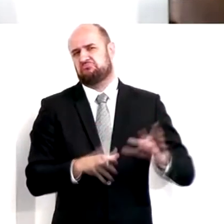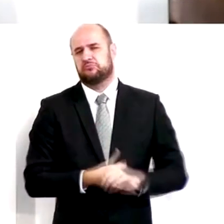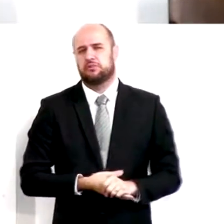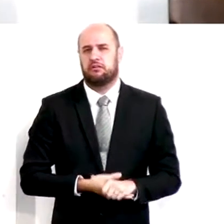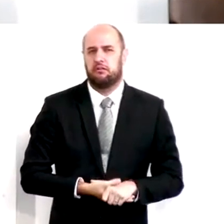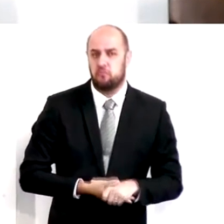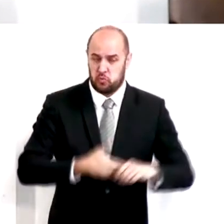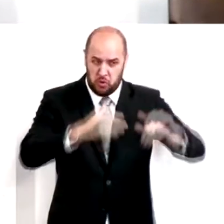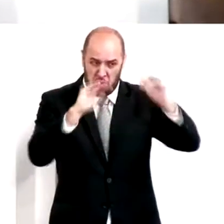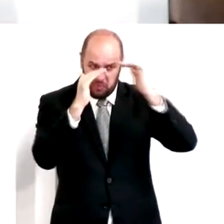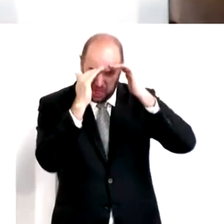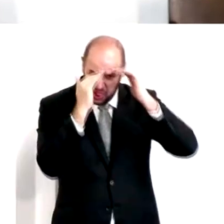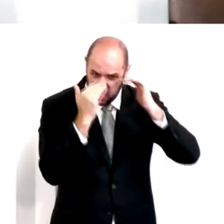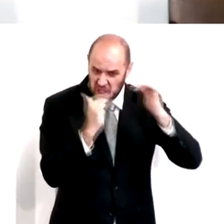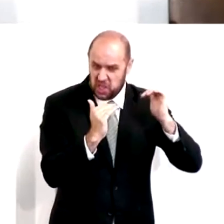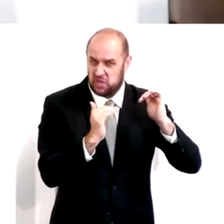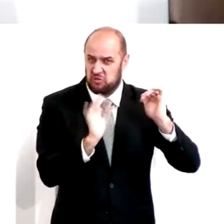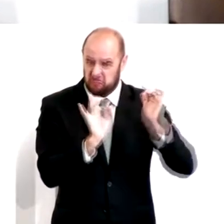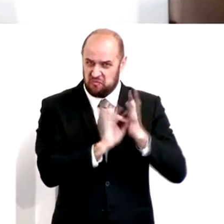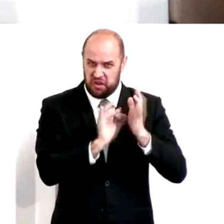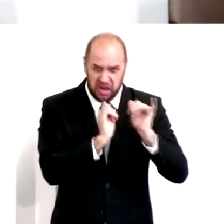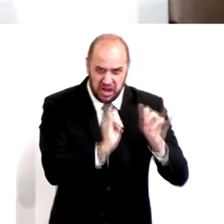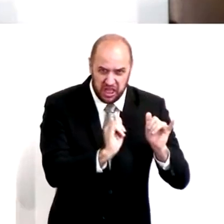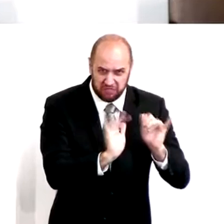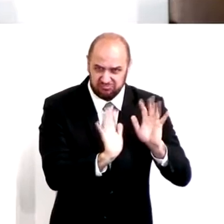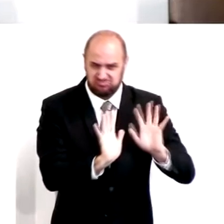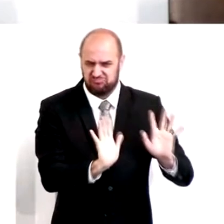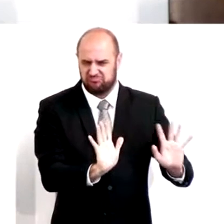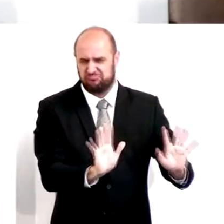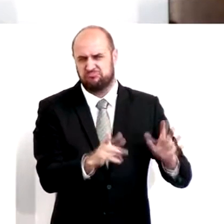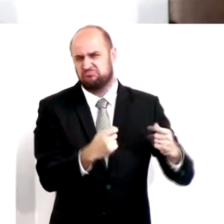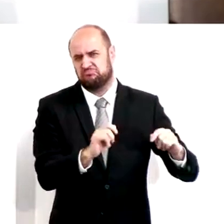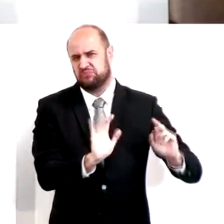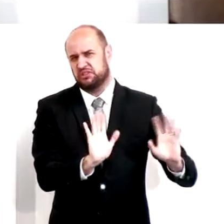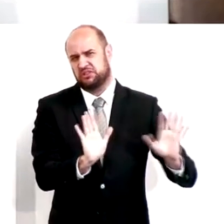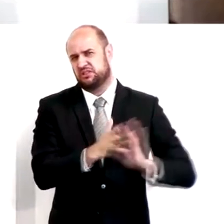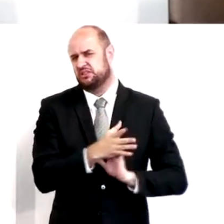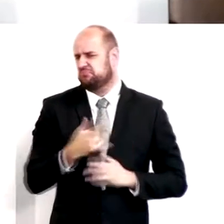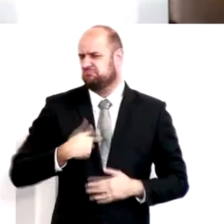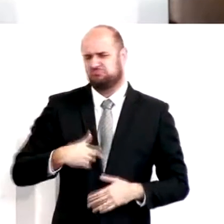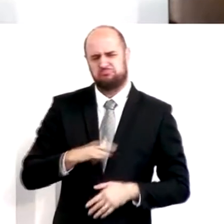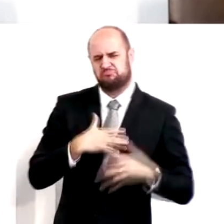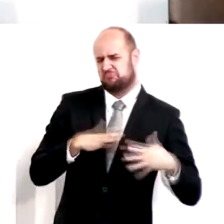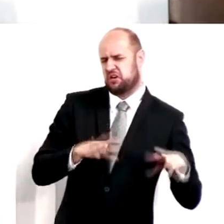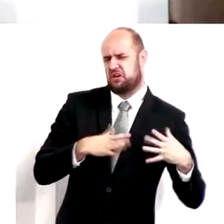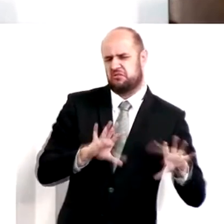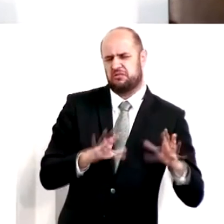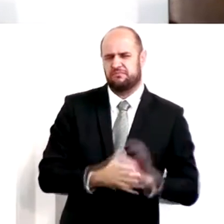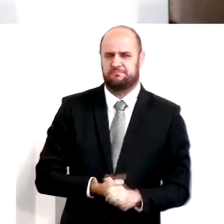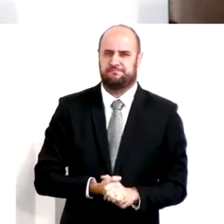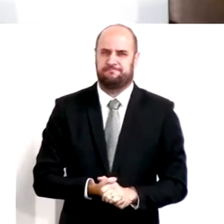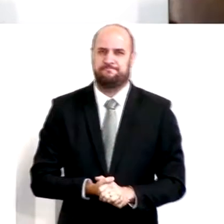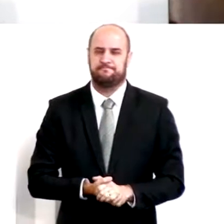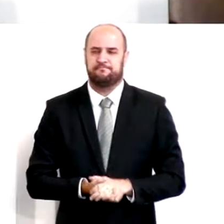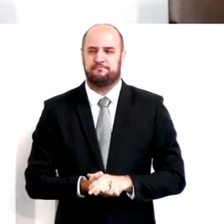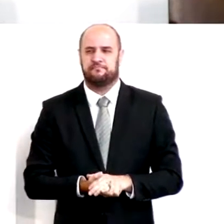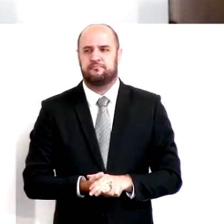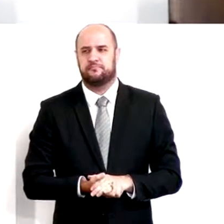quer cumprir com a sinceridade exigida por nós. A gente não quer. Até onde ia o direito